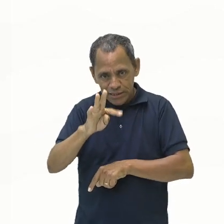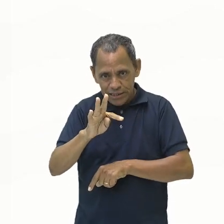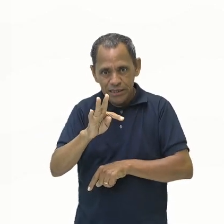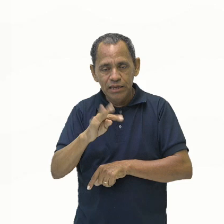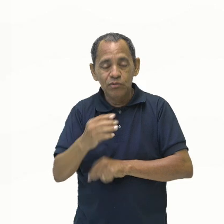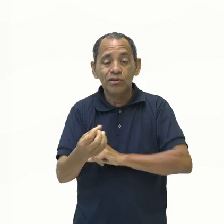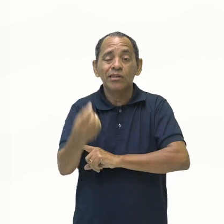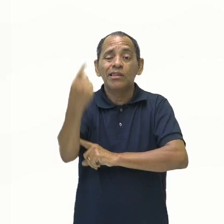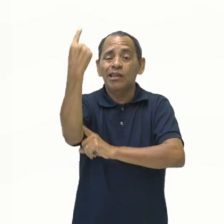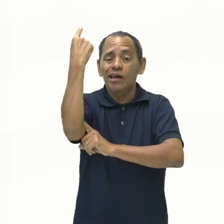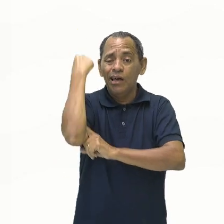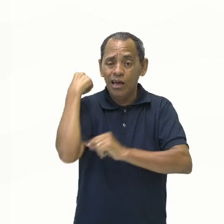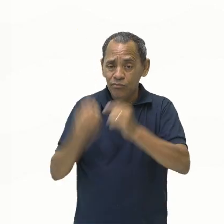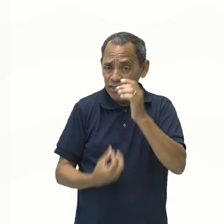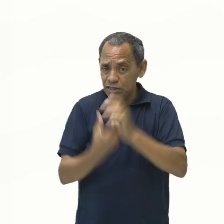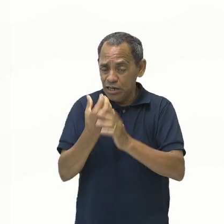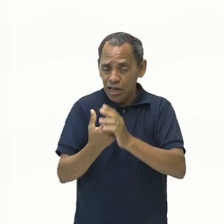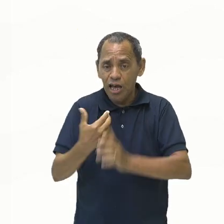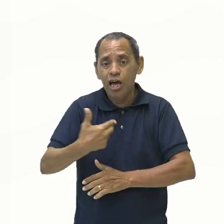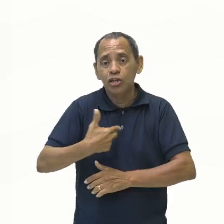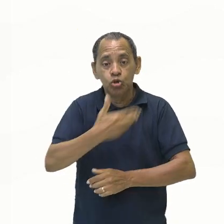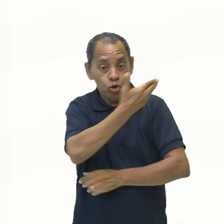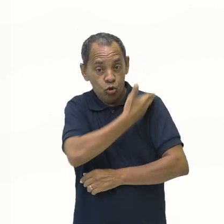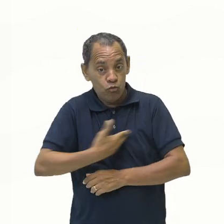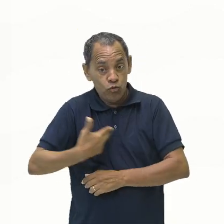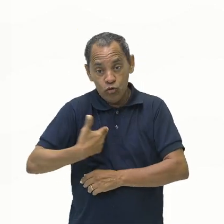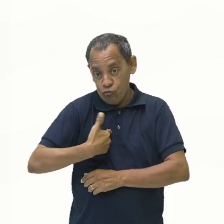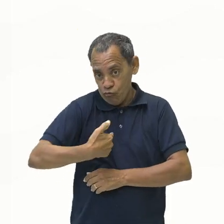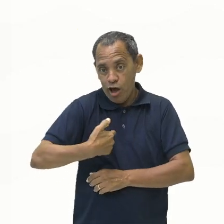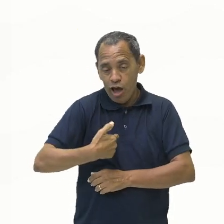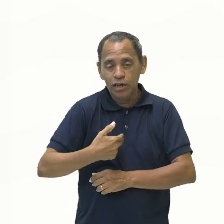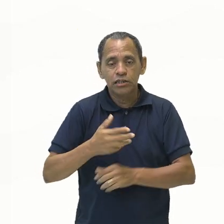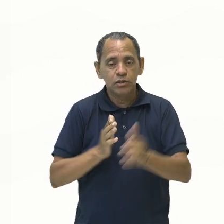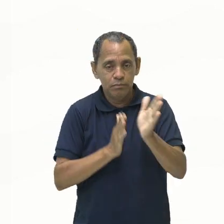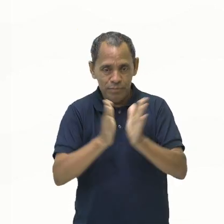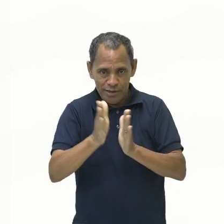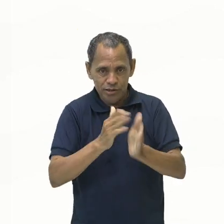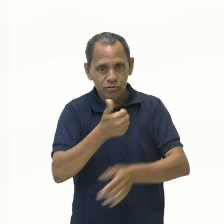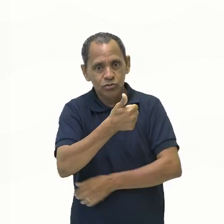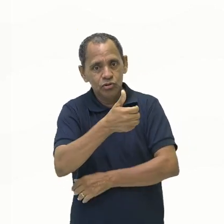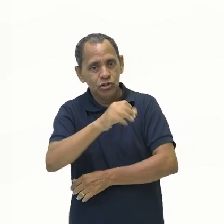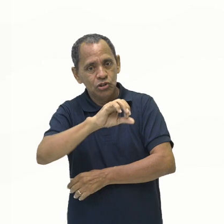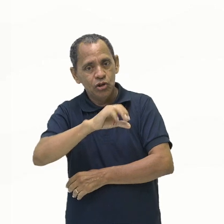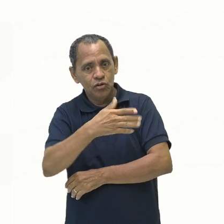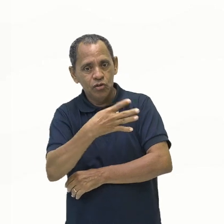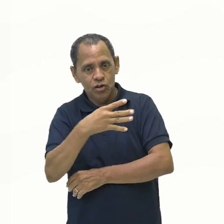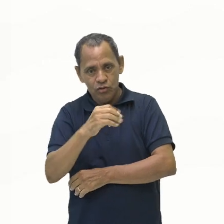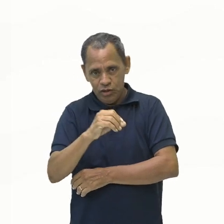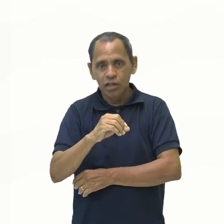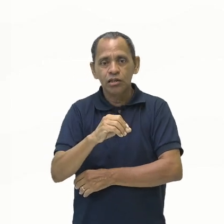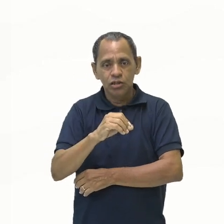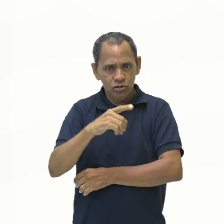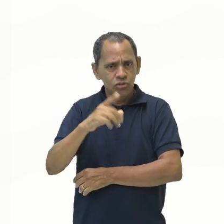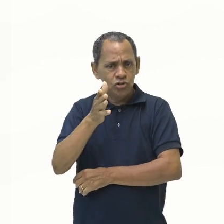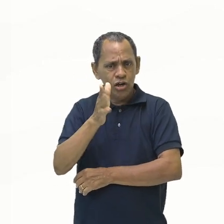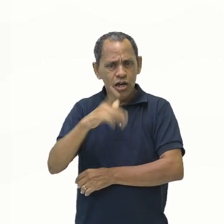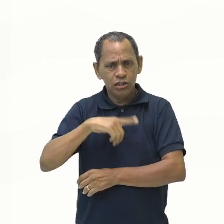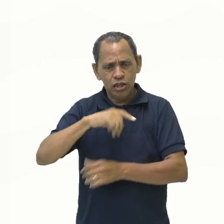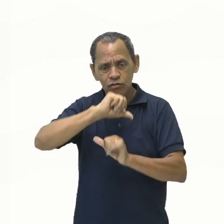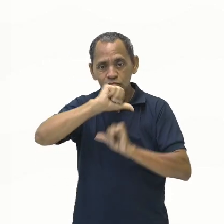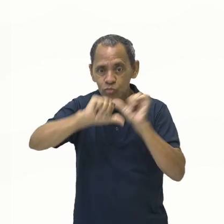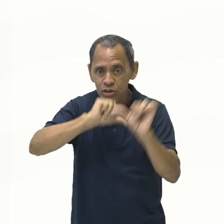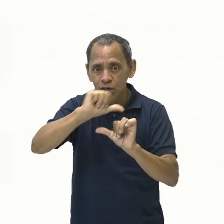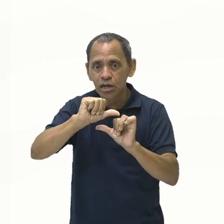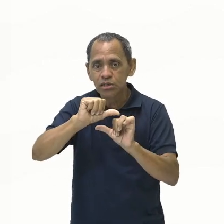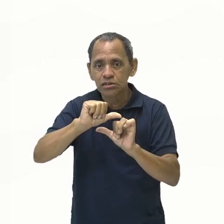na década de 40 no governo Vargas e hoje em dia, claro que passou por reformas, né? Mas hoje em dia nós temos trabalhos que não